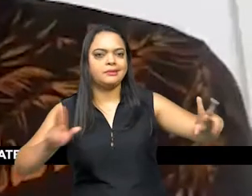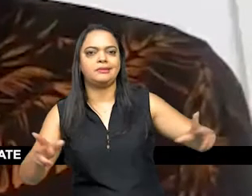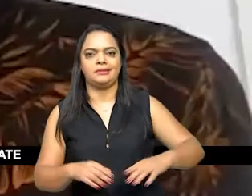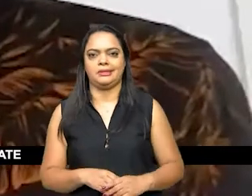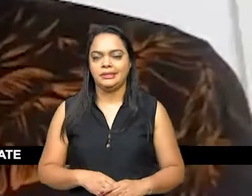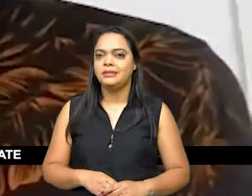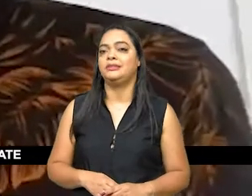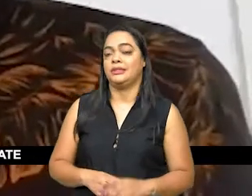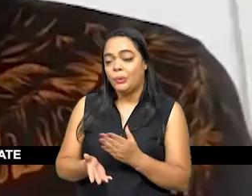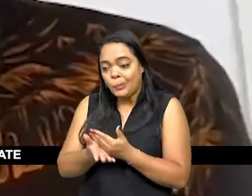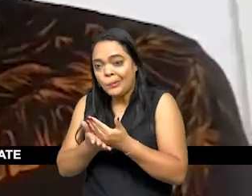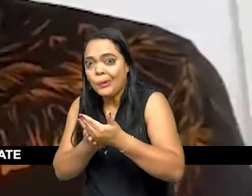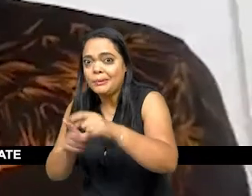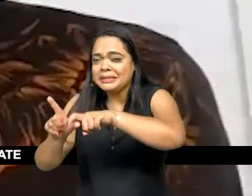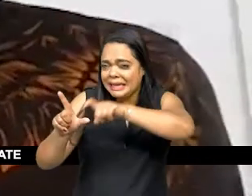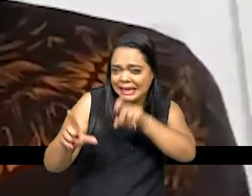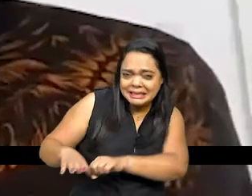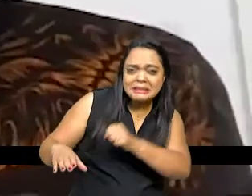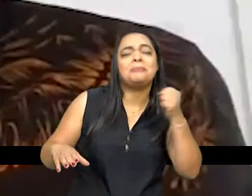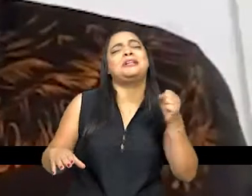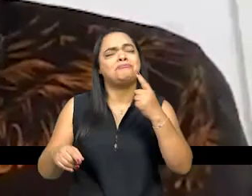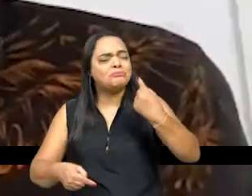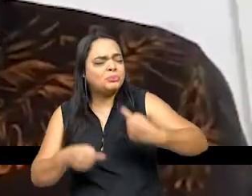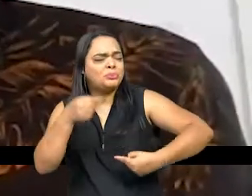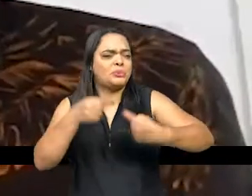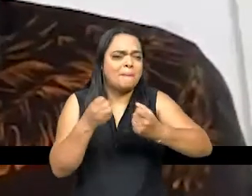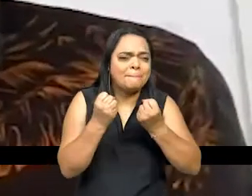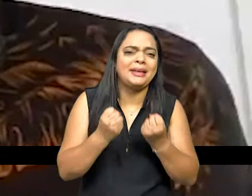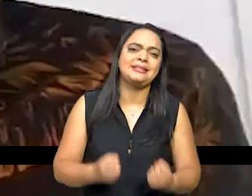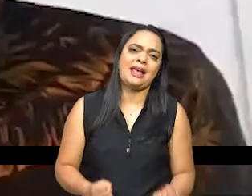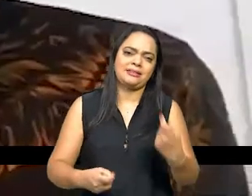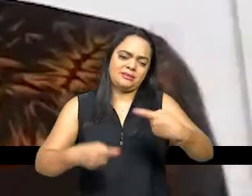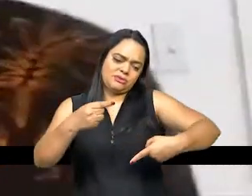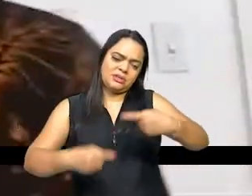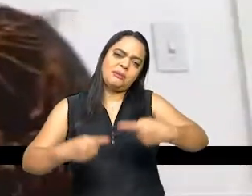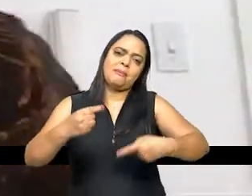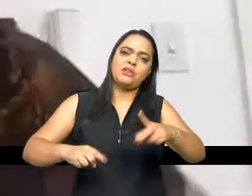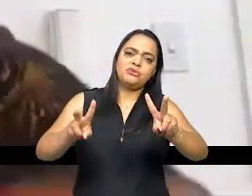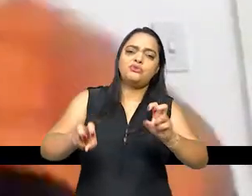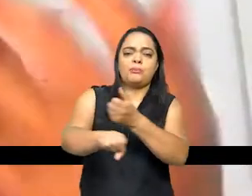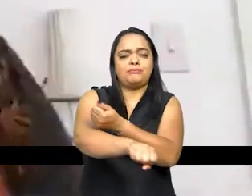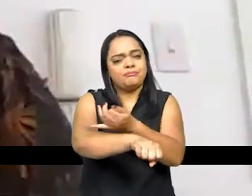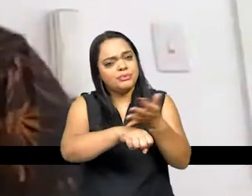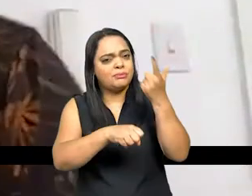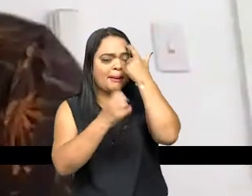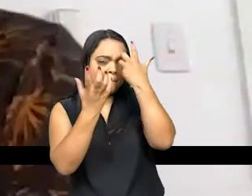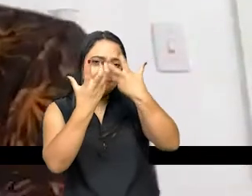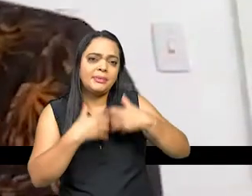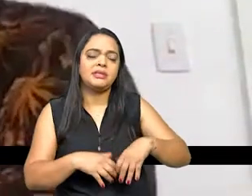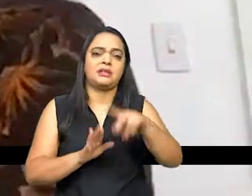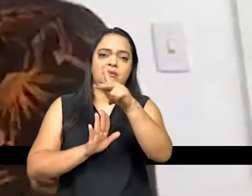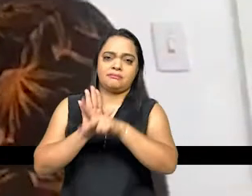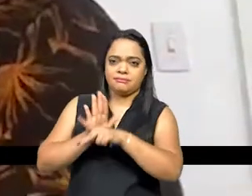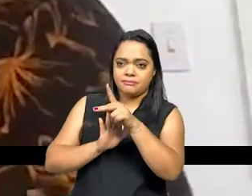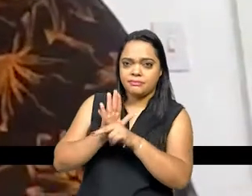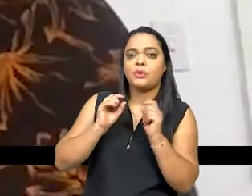é muito forte, né? Tem a ver com o debate sobre branquitude para ser pensado nesse projeto.